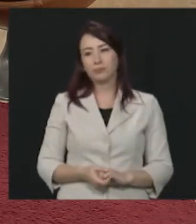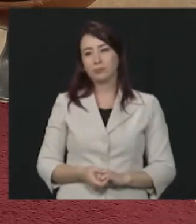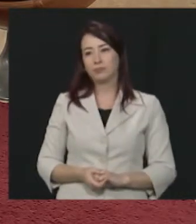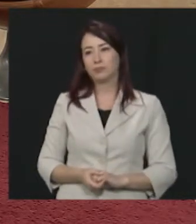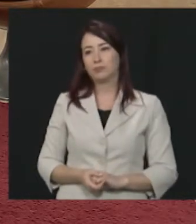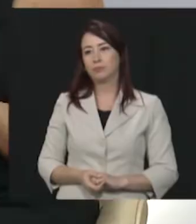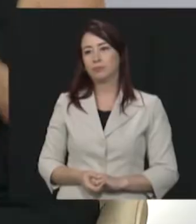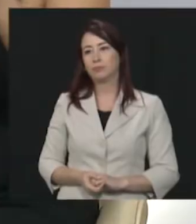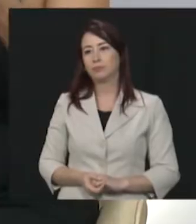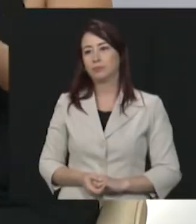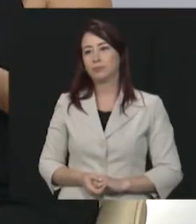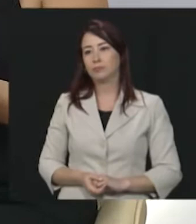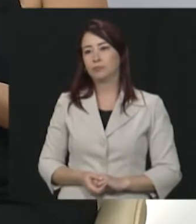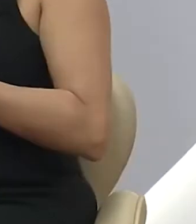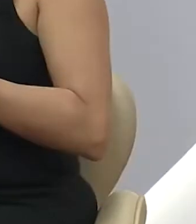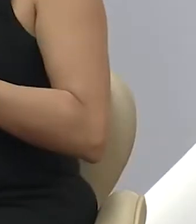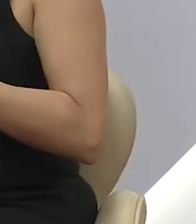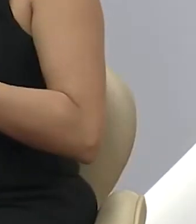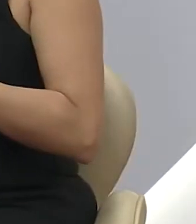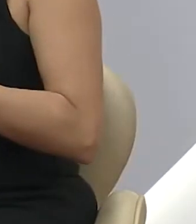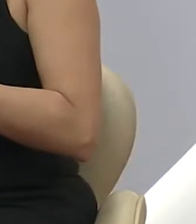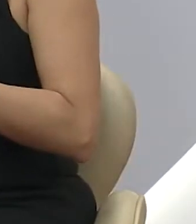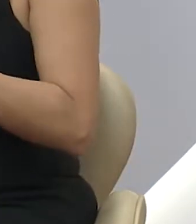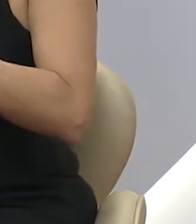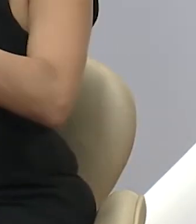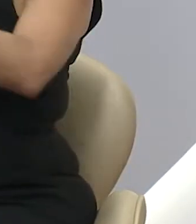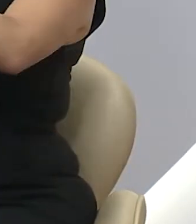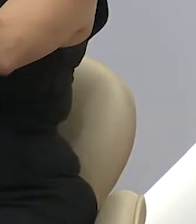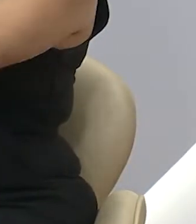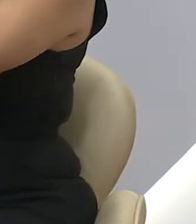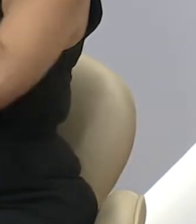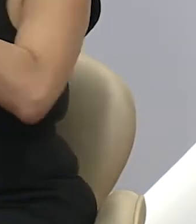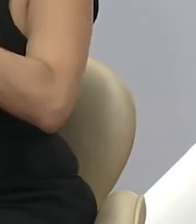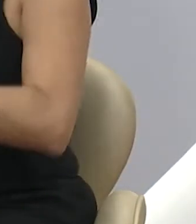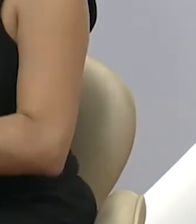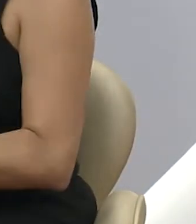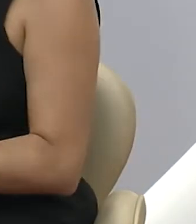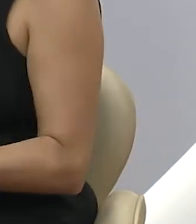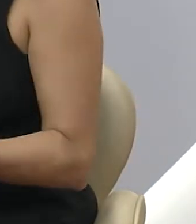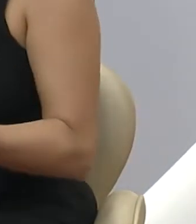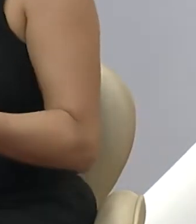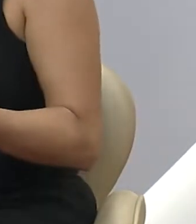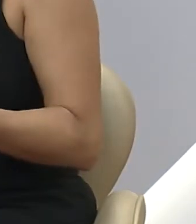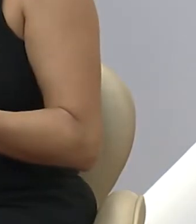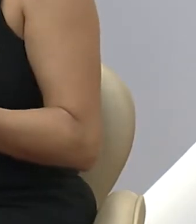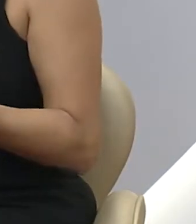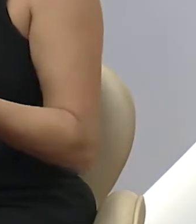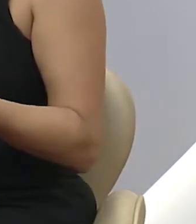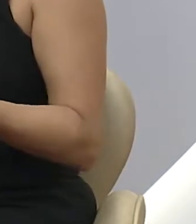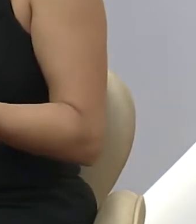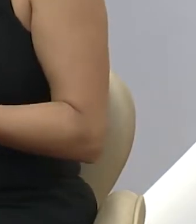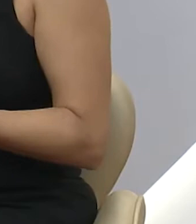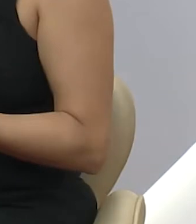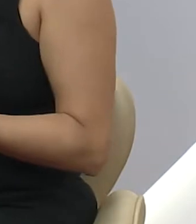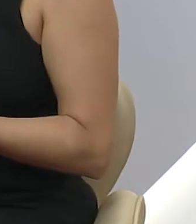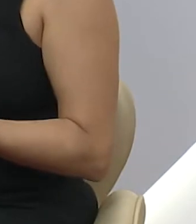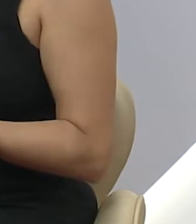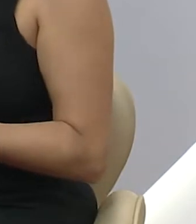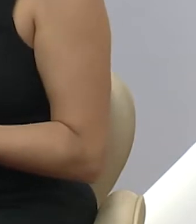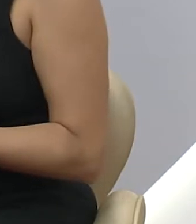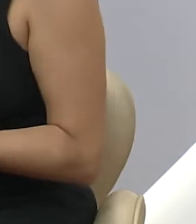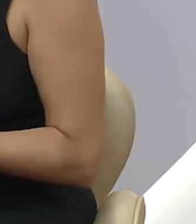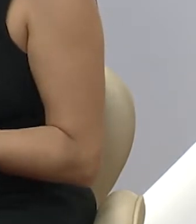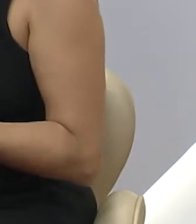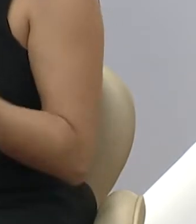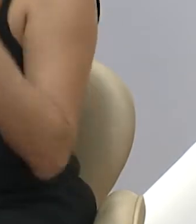Uma reflexão, por exemplo, na escola, nós sabemos que tem um conjunto de disciplinas, né? O inglês,